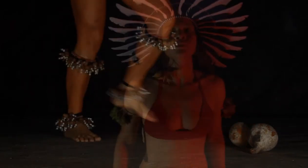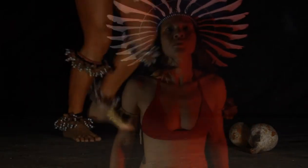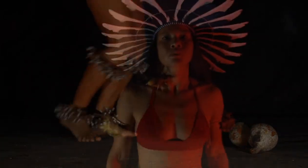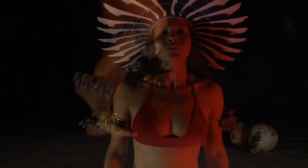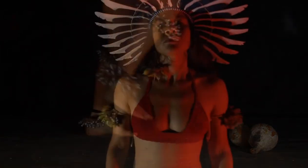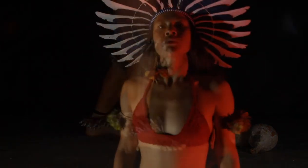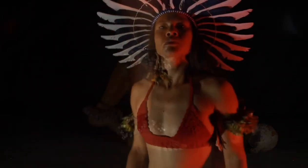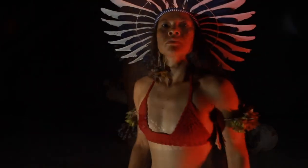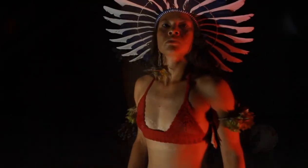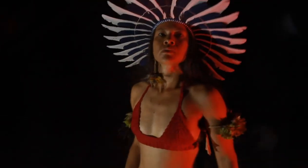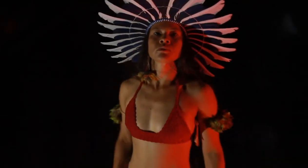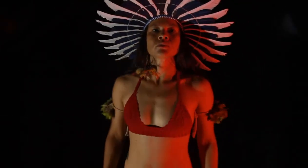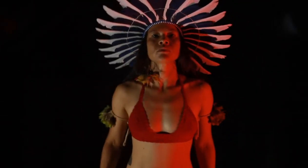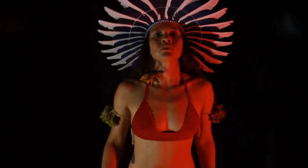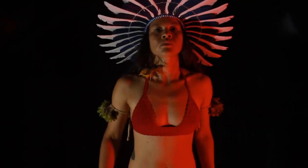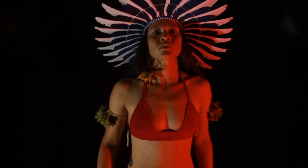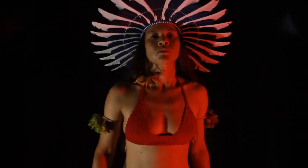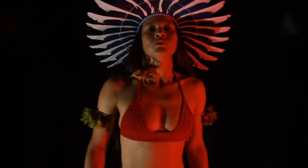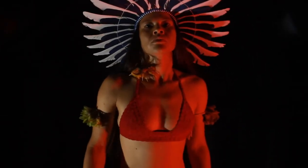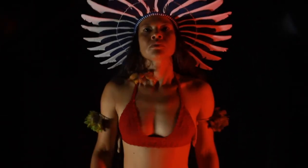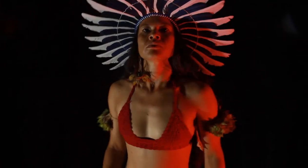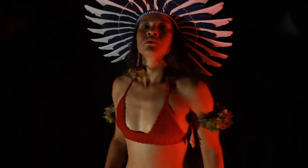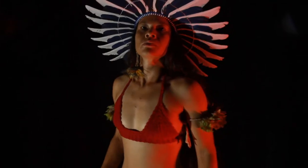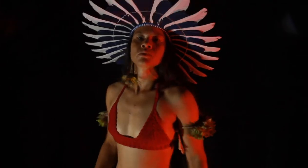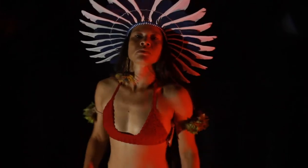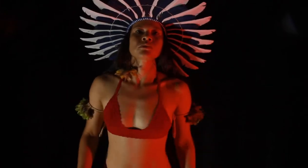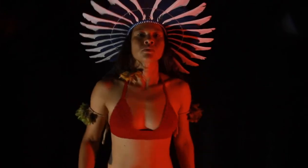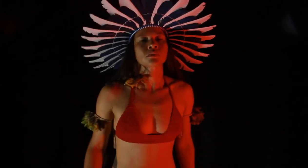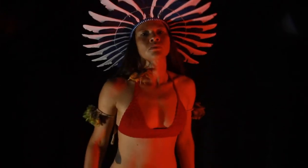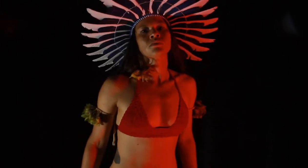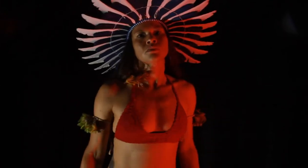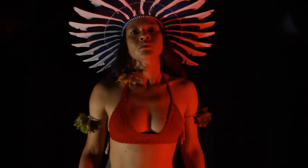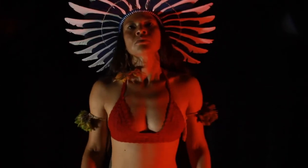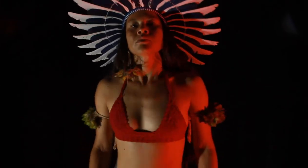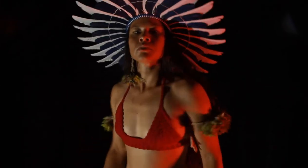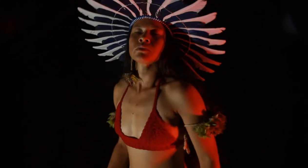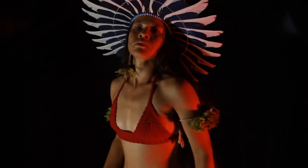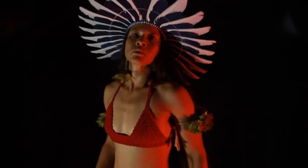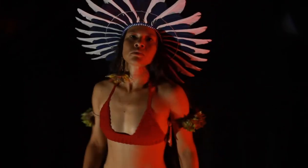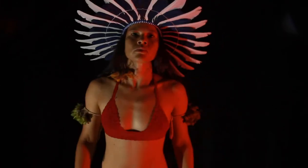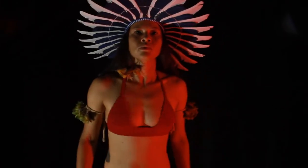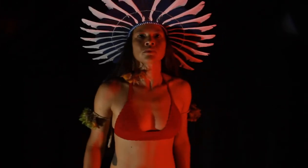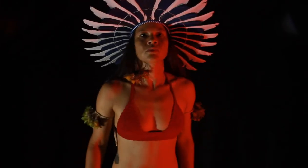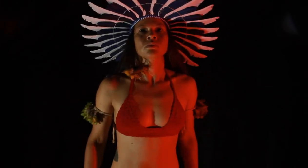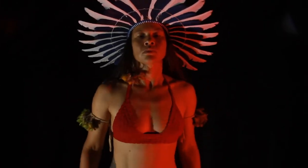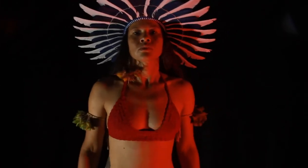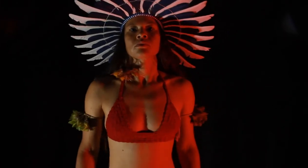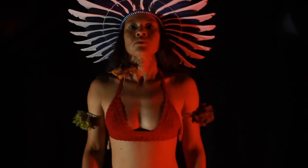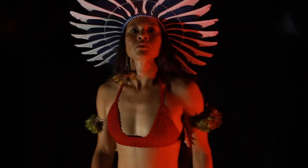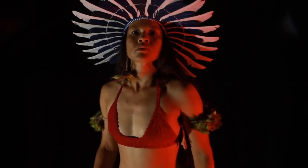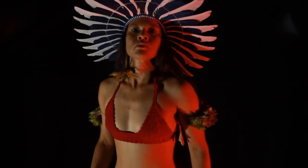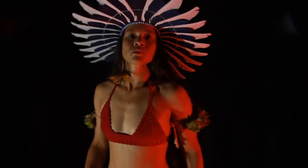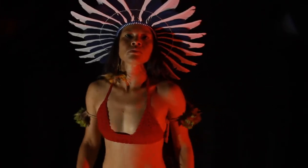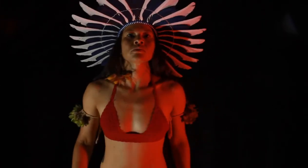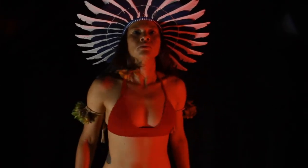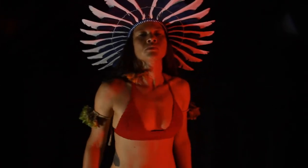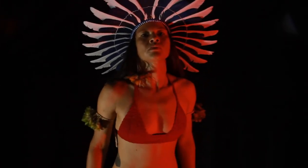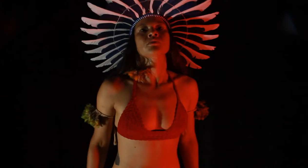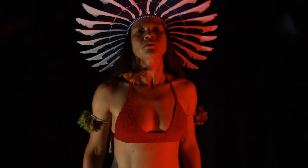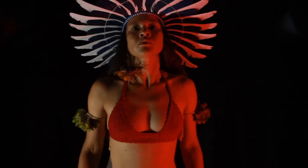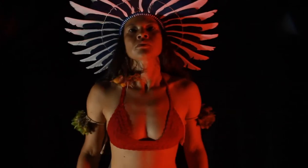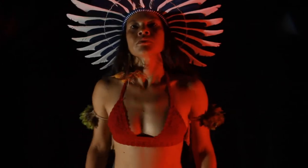sua vida, cada um com seus problemas, cada um na própria luta, nessa merda de sistema. Esse é o